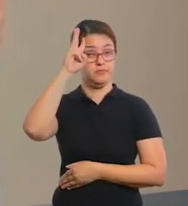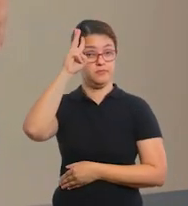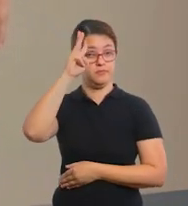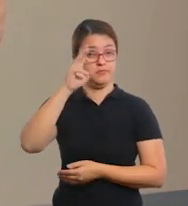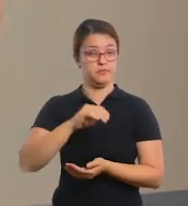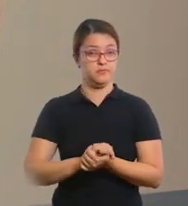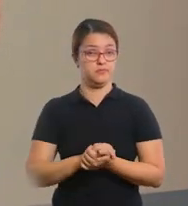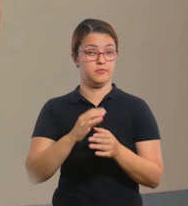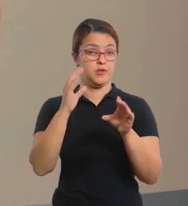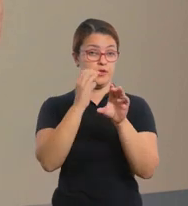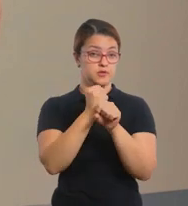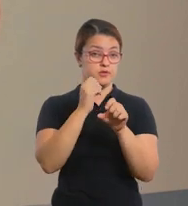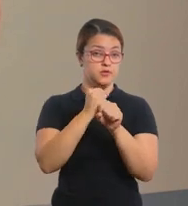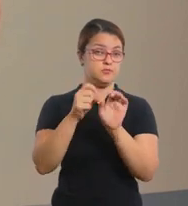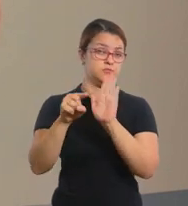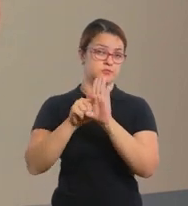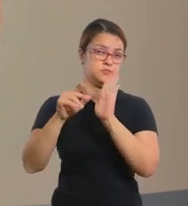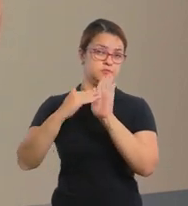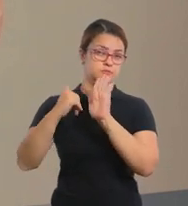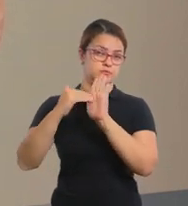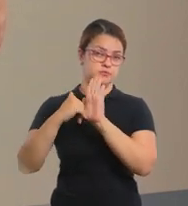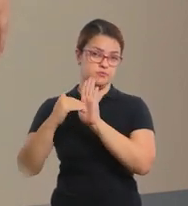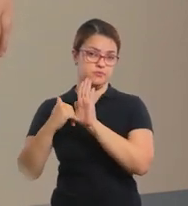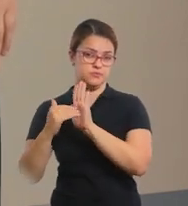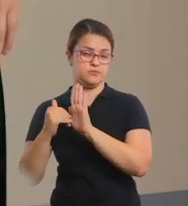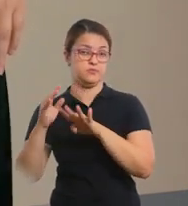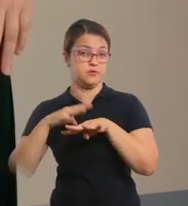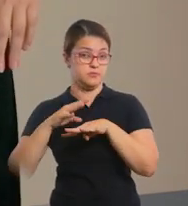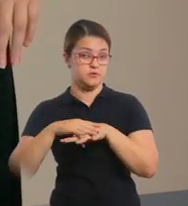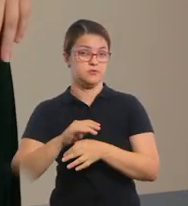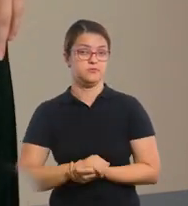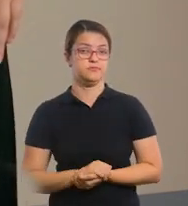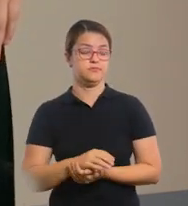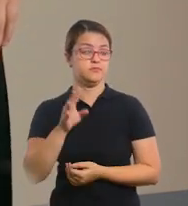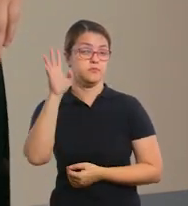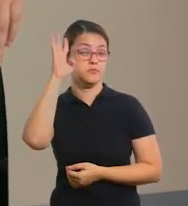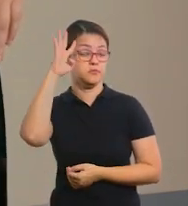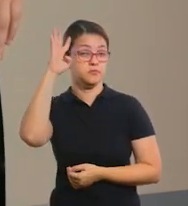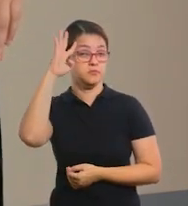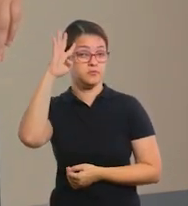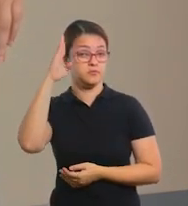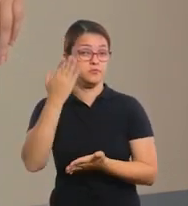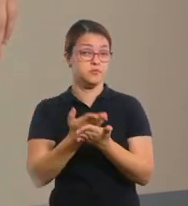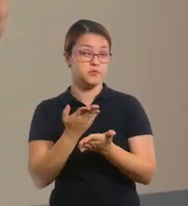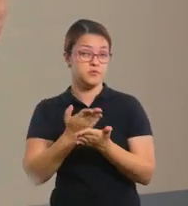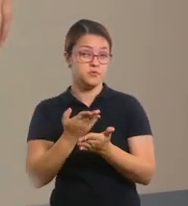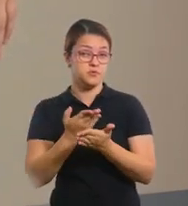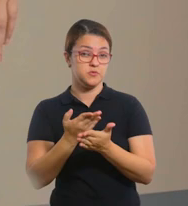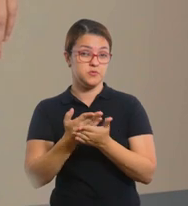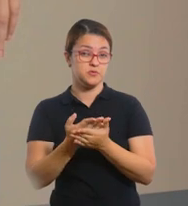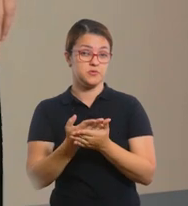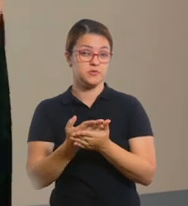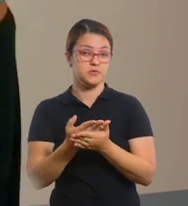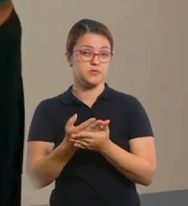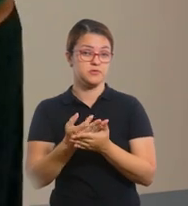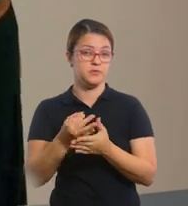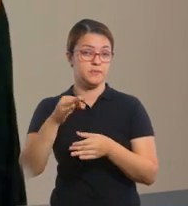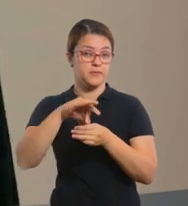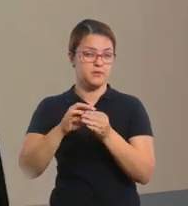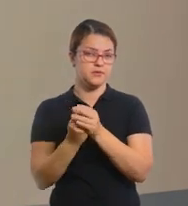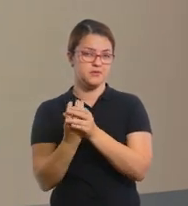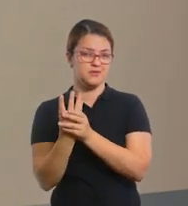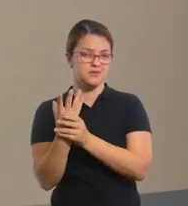terça-feira em adição e subtração na matemática quarta-feira vamos estudar a planta em